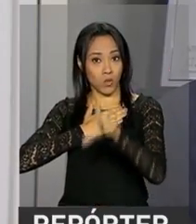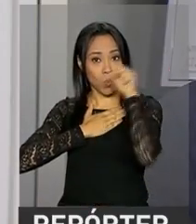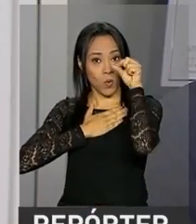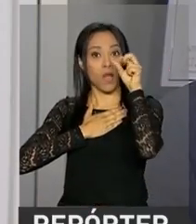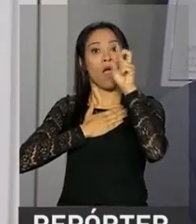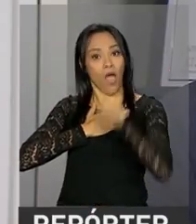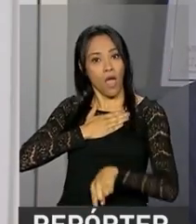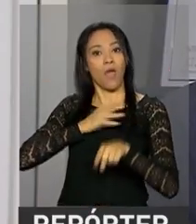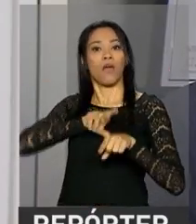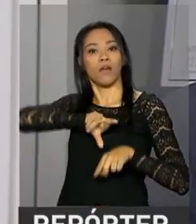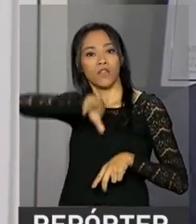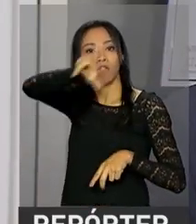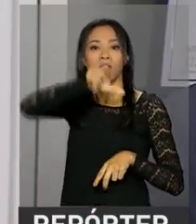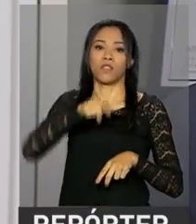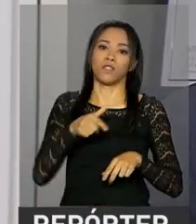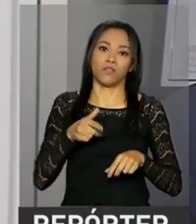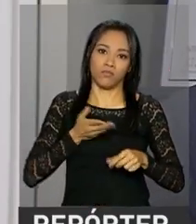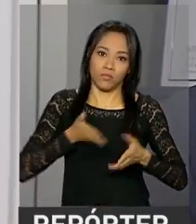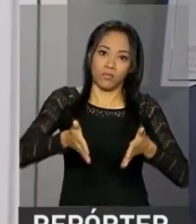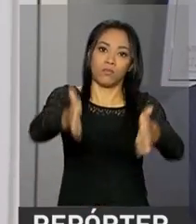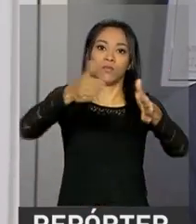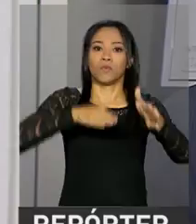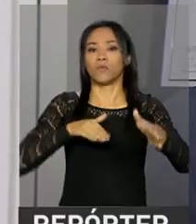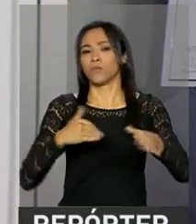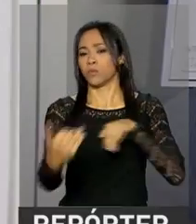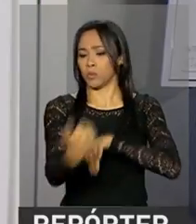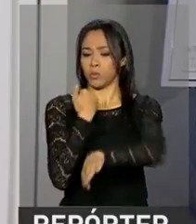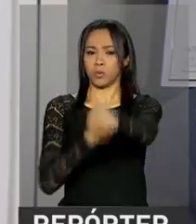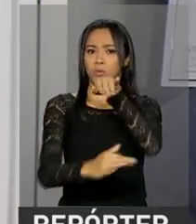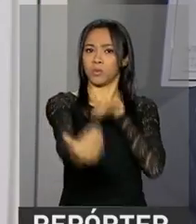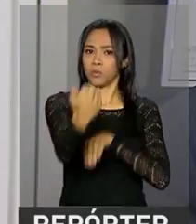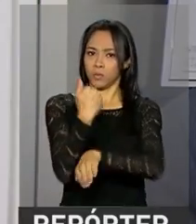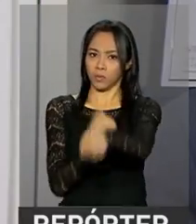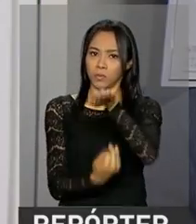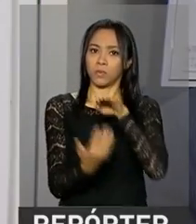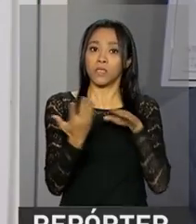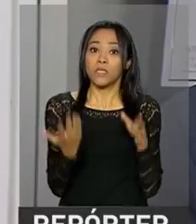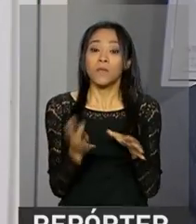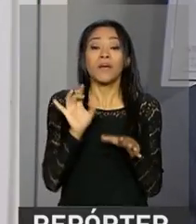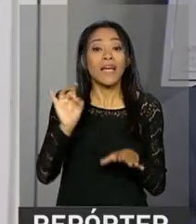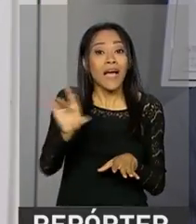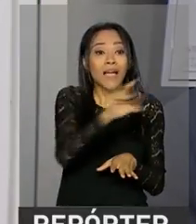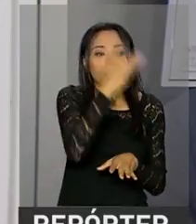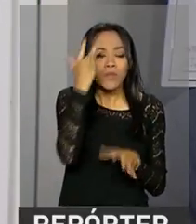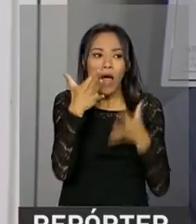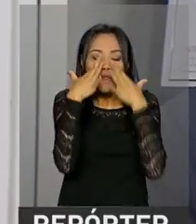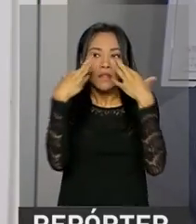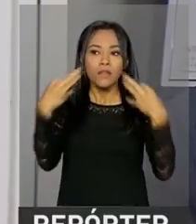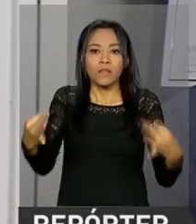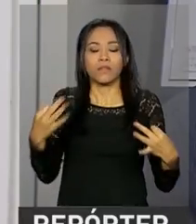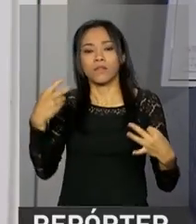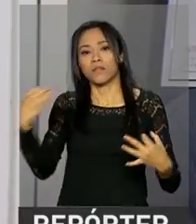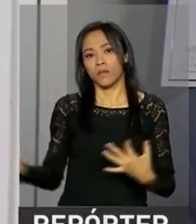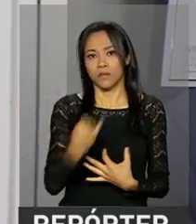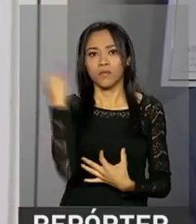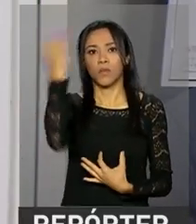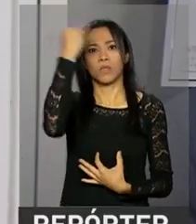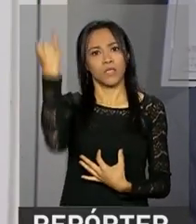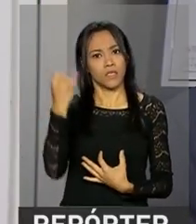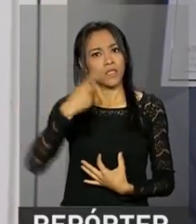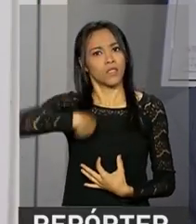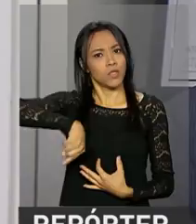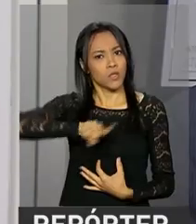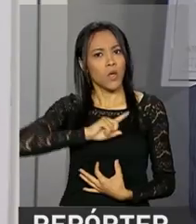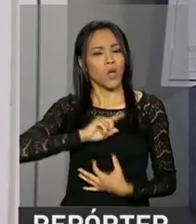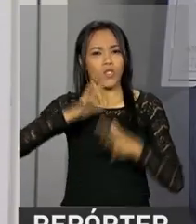diferença no trânsito para cada um que hoje está atento à questão do trânsito vendo sobre a importância que nós